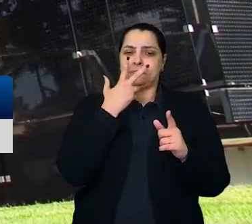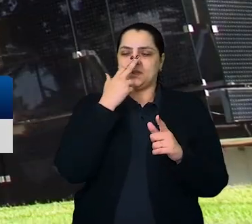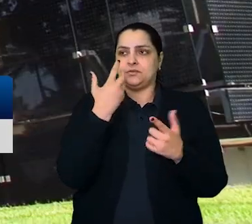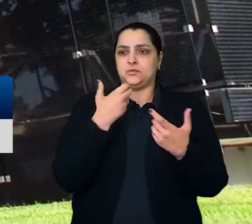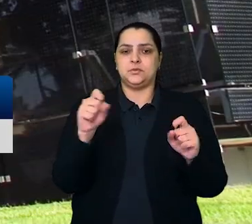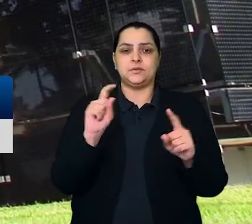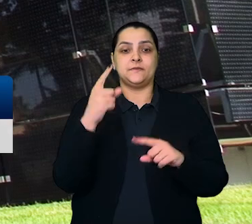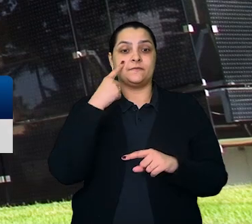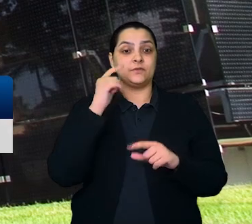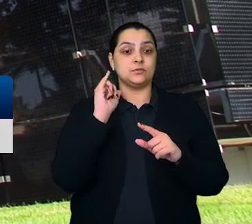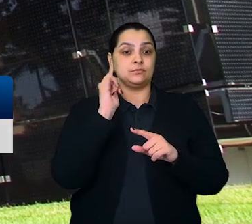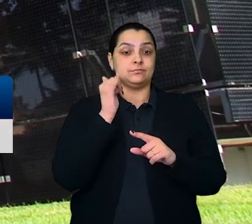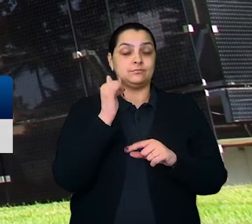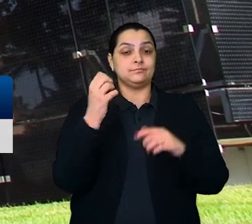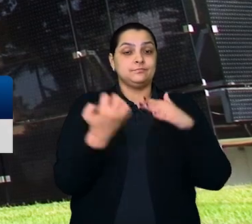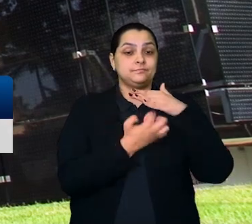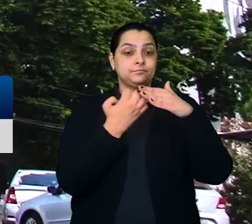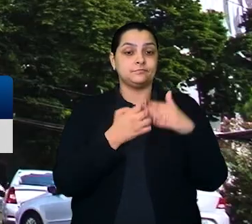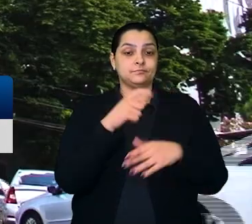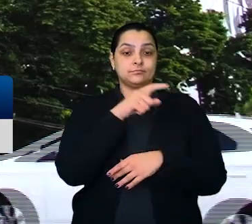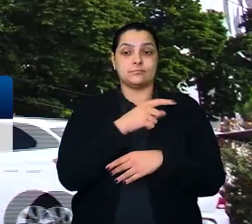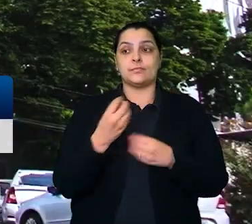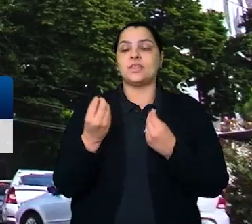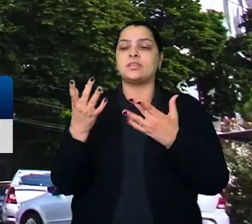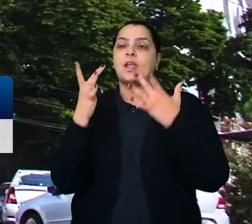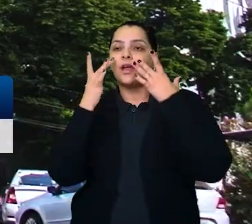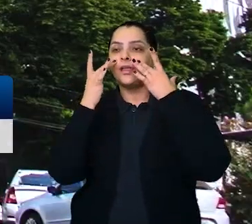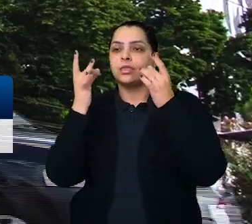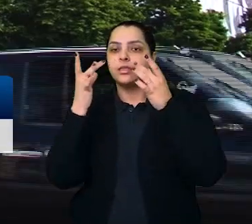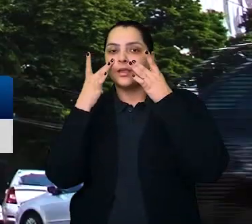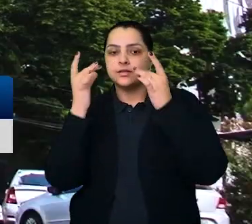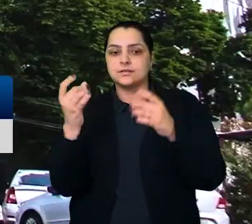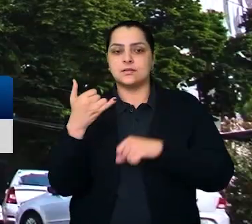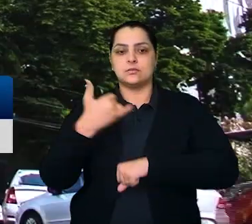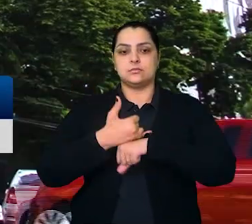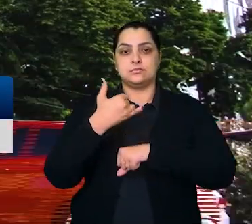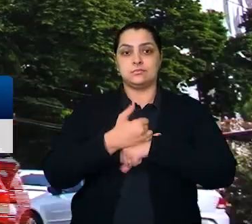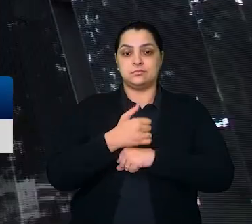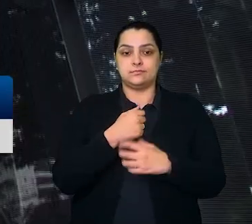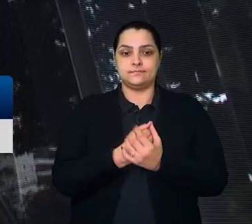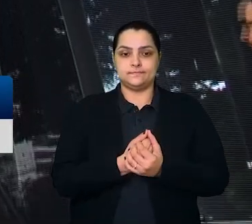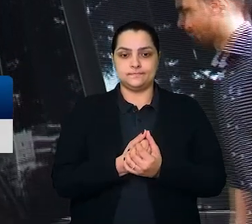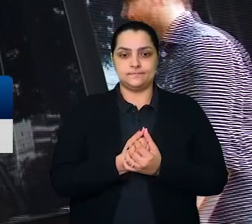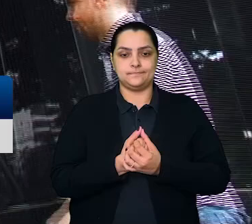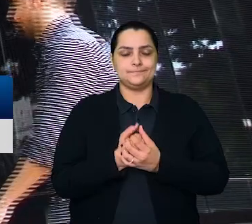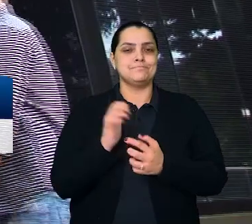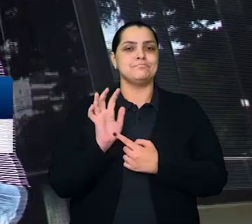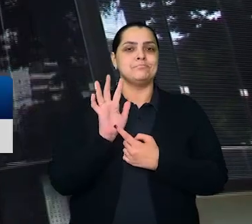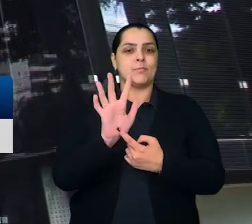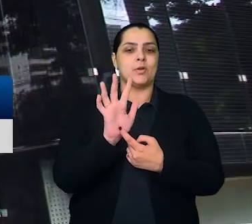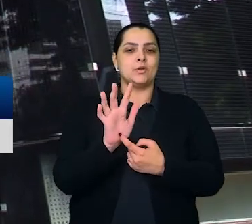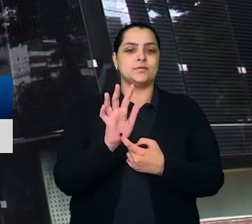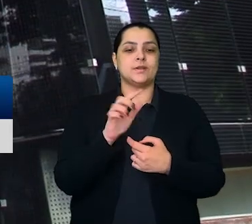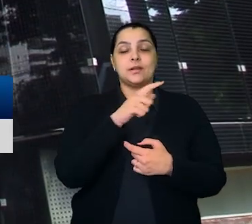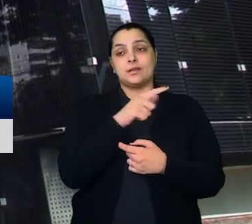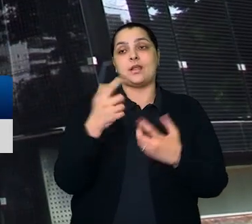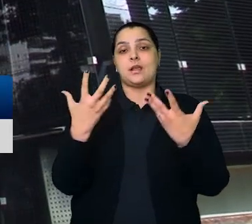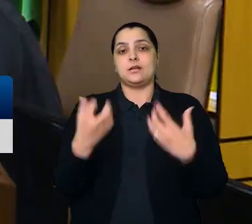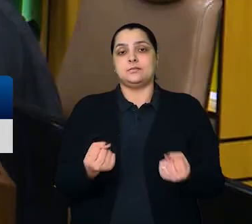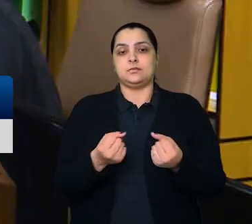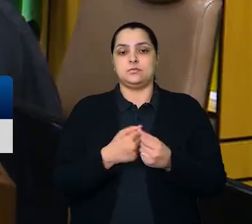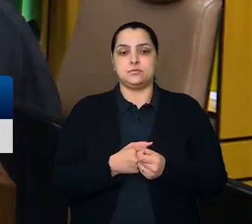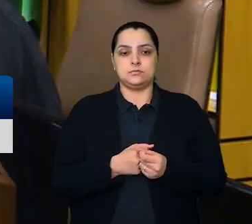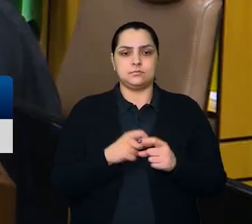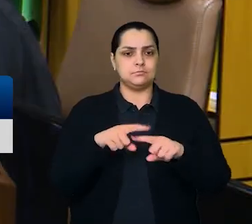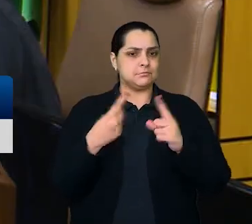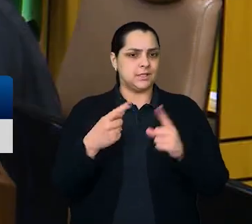levou em conta o relato da empresa de que ela teria dado atenção ao suposto assediador, o que demonstraria a consensualidade.